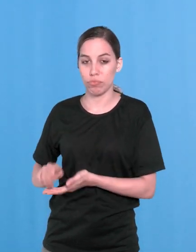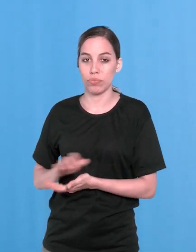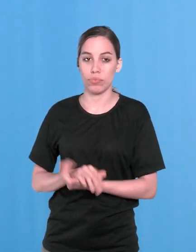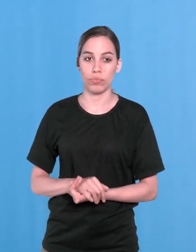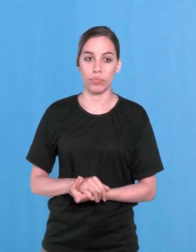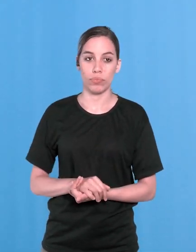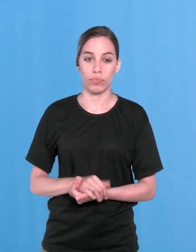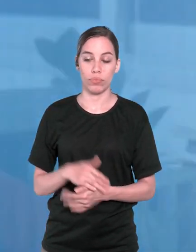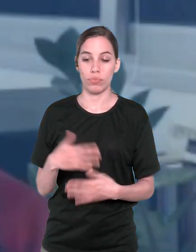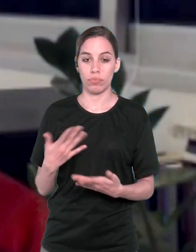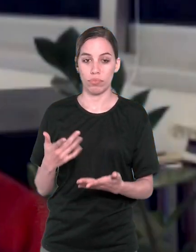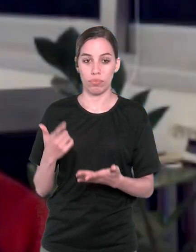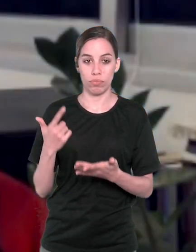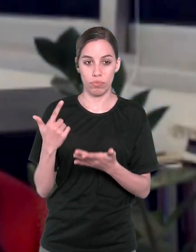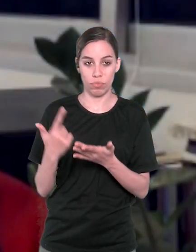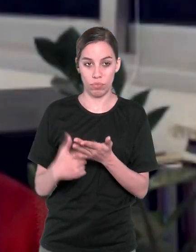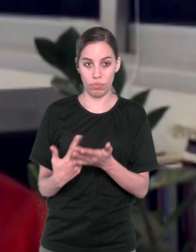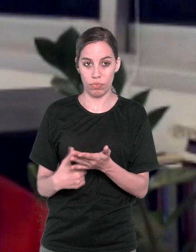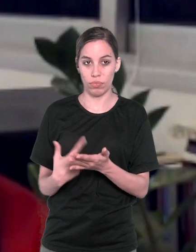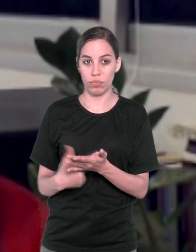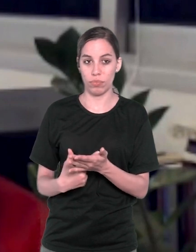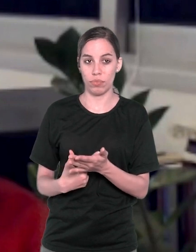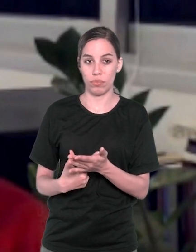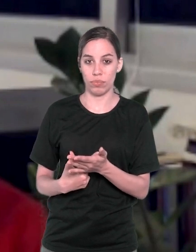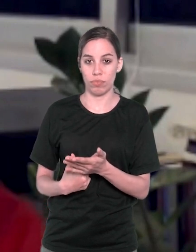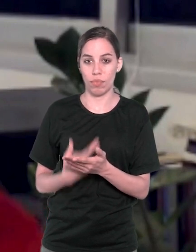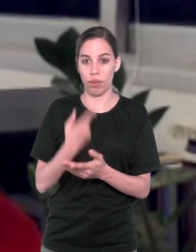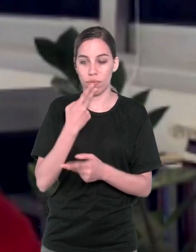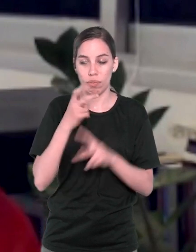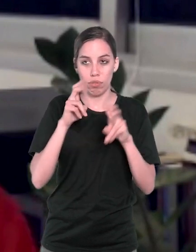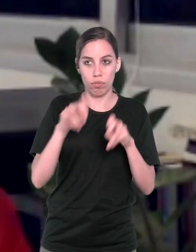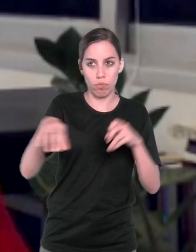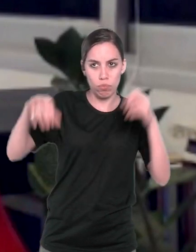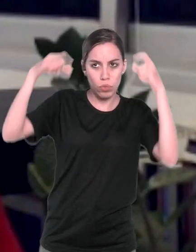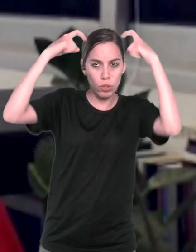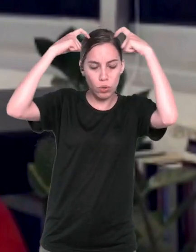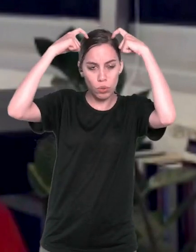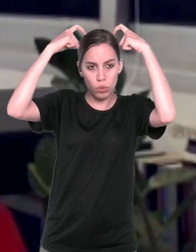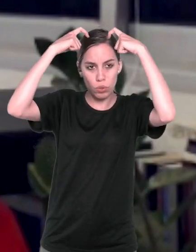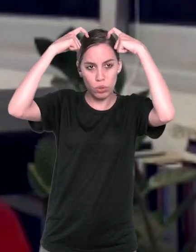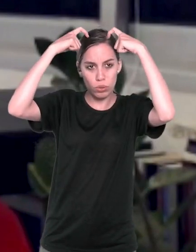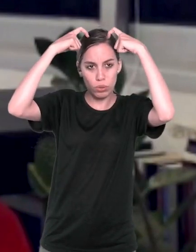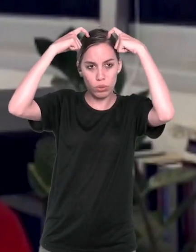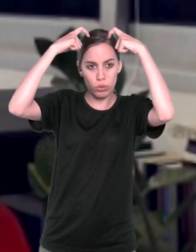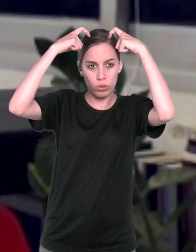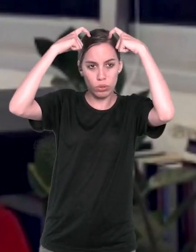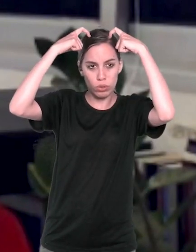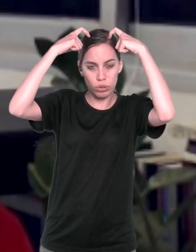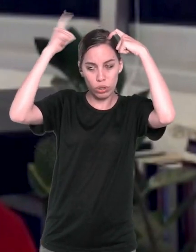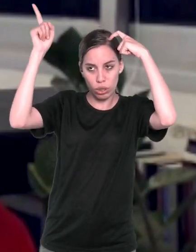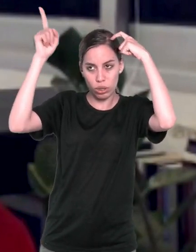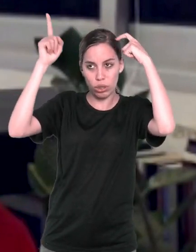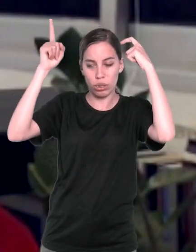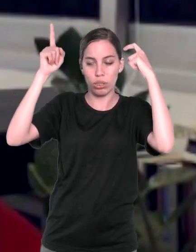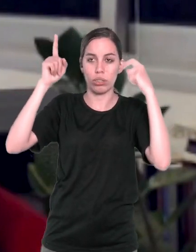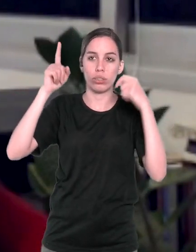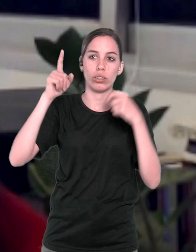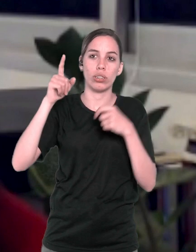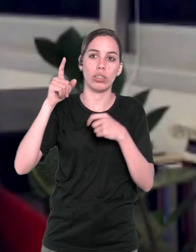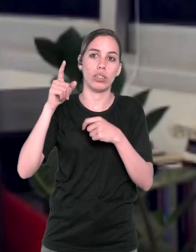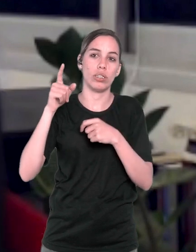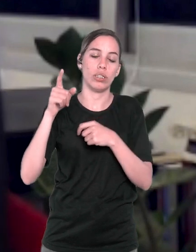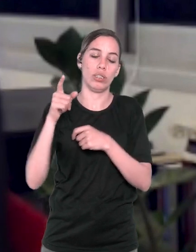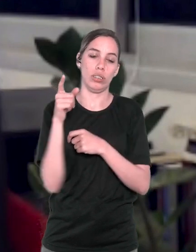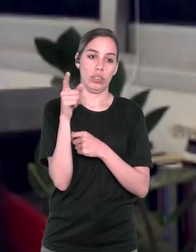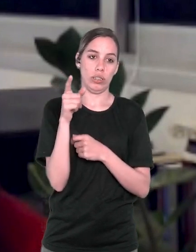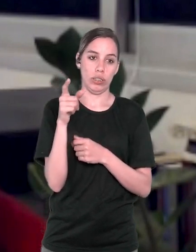Quer dizer, o livro também traz um pouco sobre os ursos, né, da japonesa, a escritora japonesa